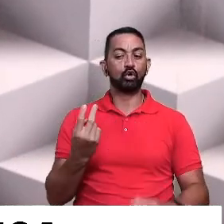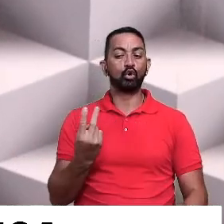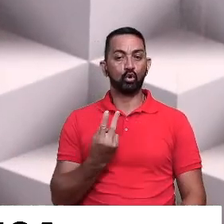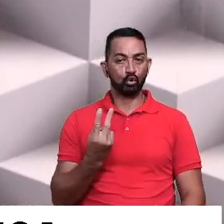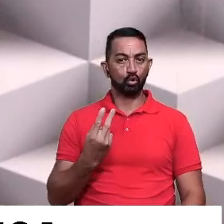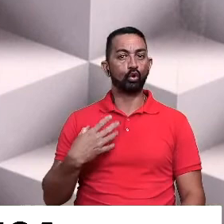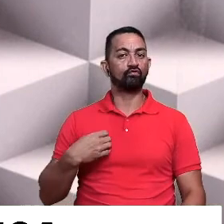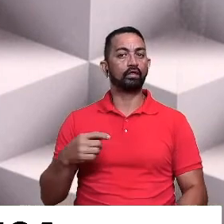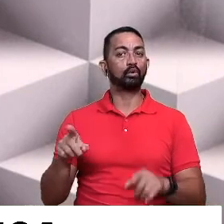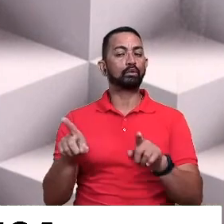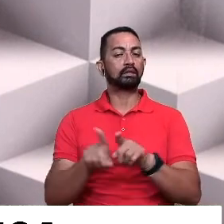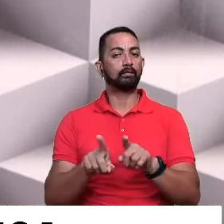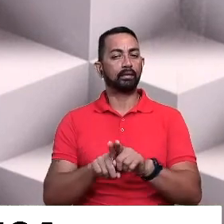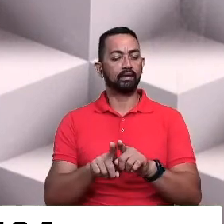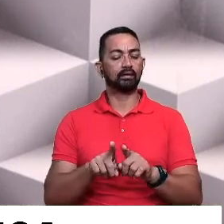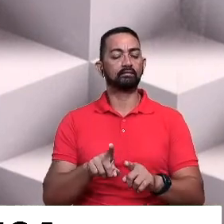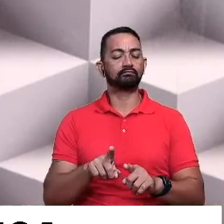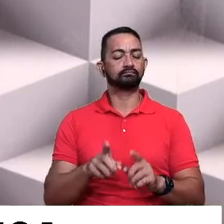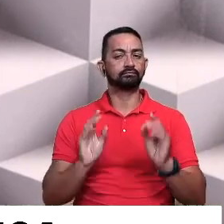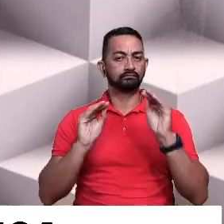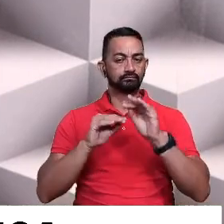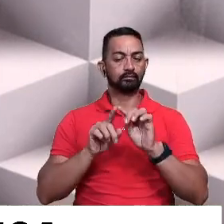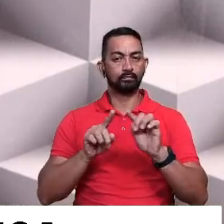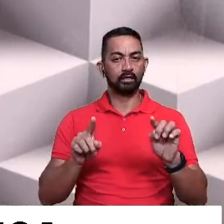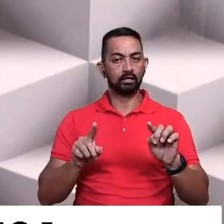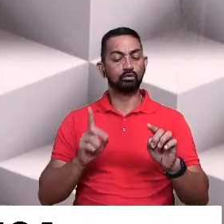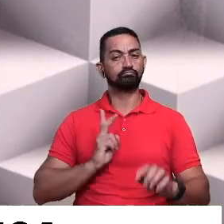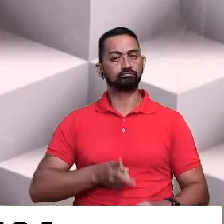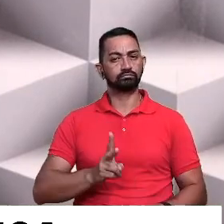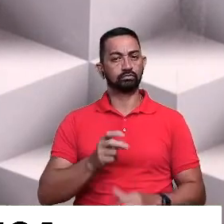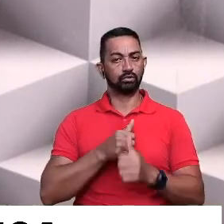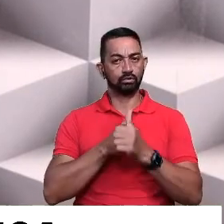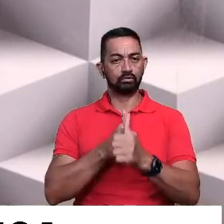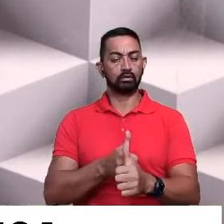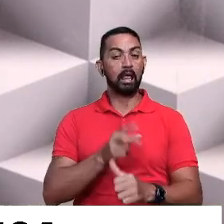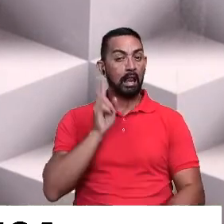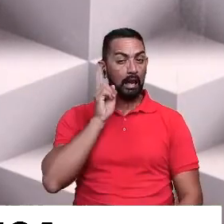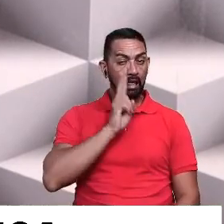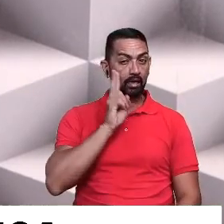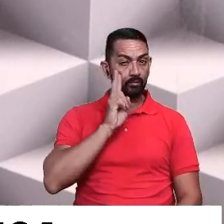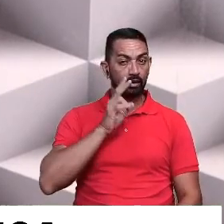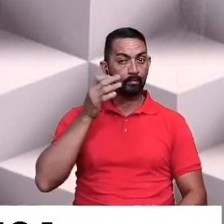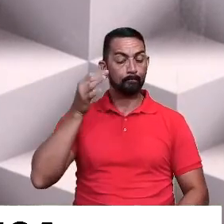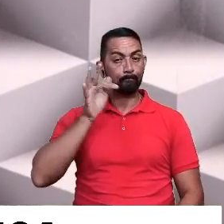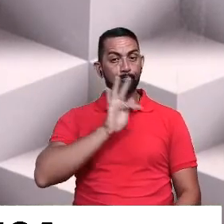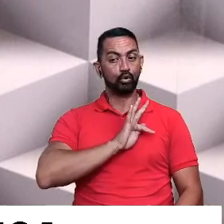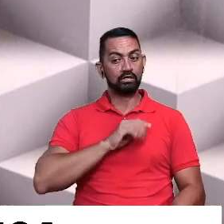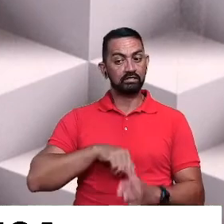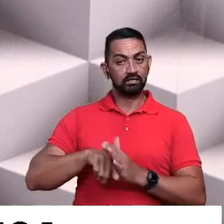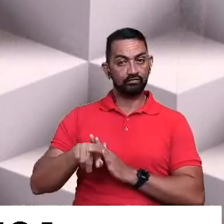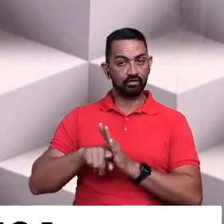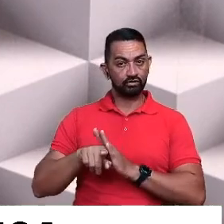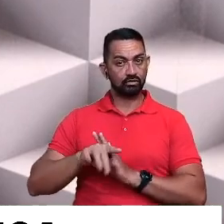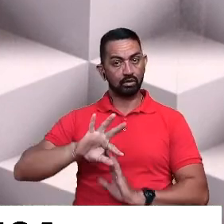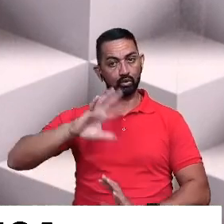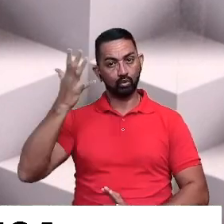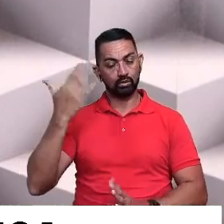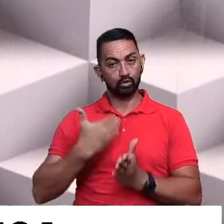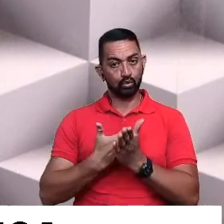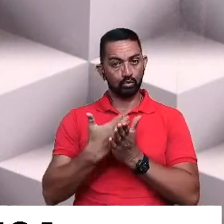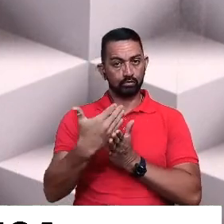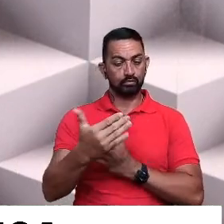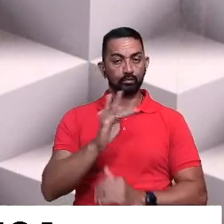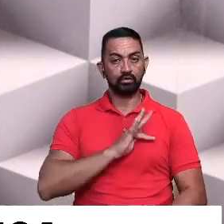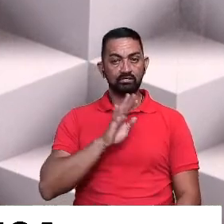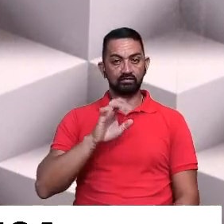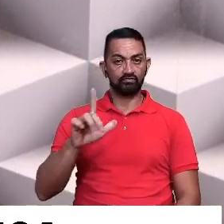também os dois enteados são citados nesse vídeo. E aí a gente segue acompanhando o caso. A gente lembra que a polícia que investiga, né, toda a situação